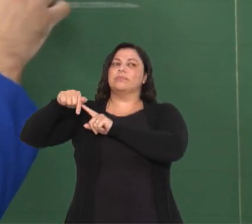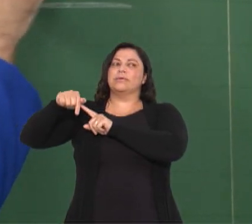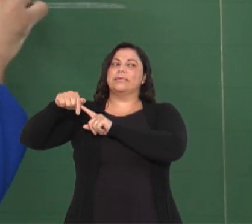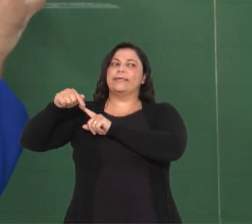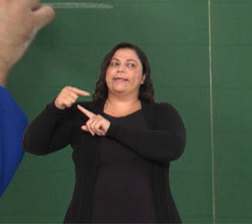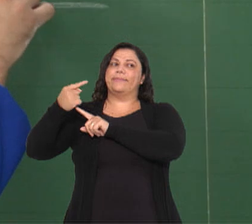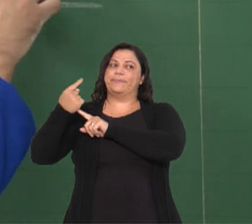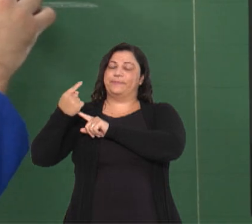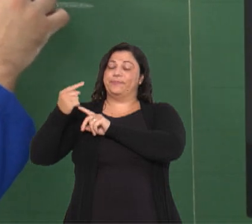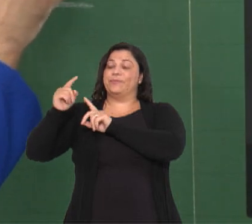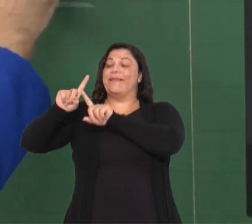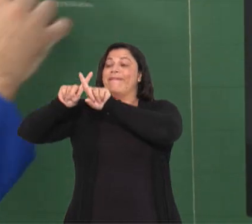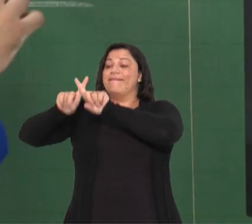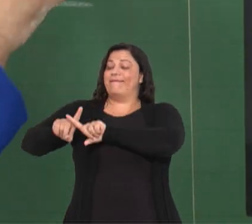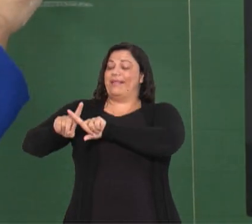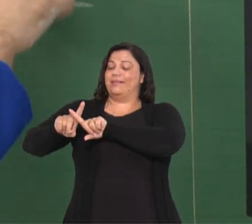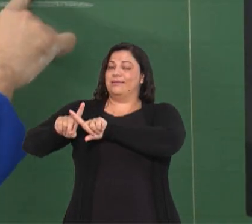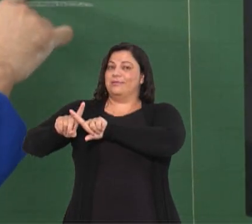Q2,